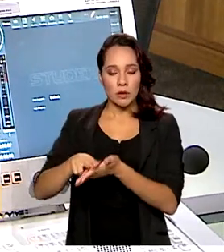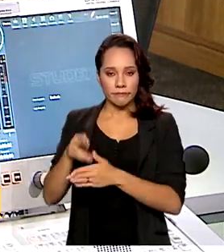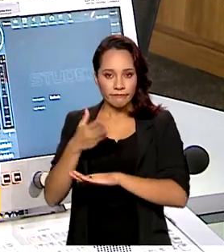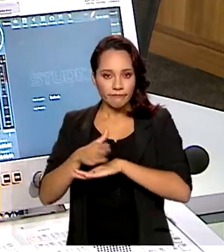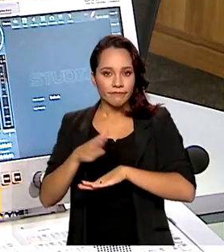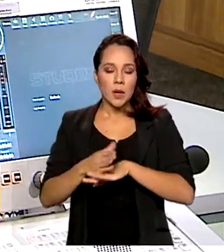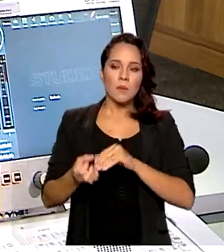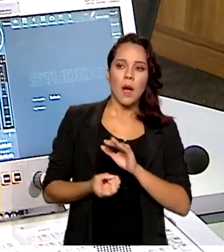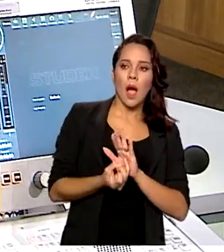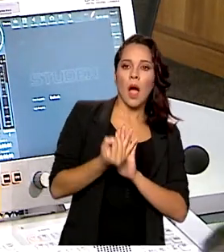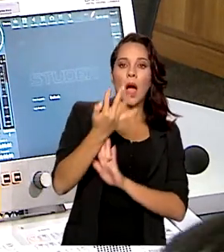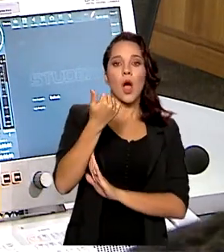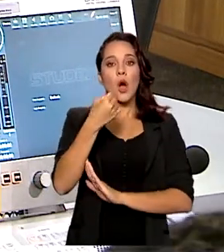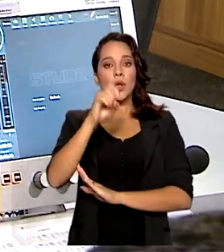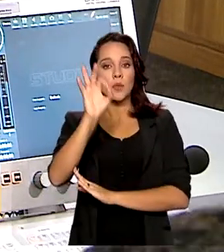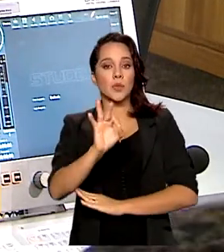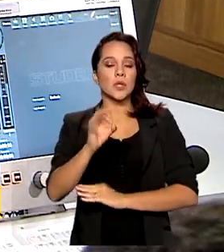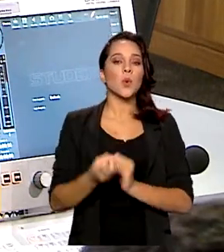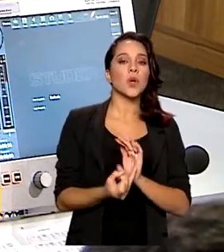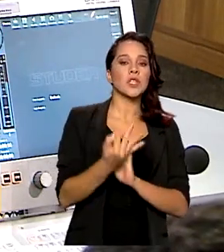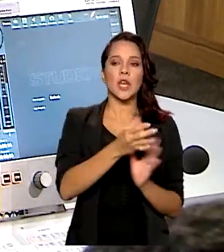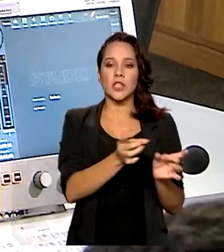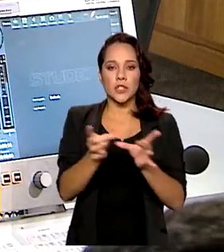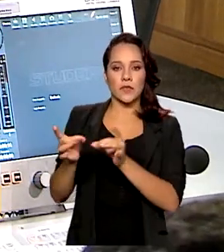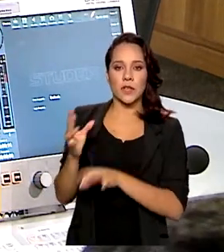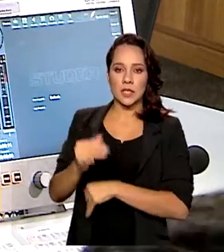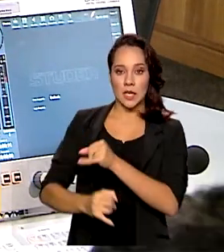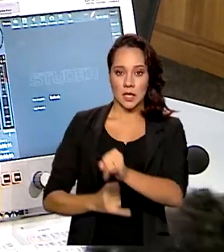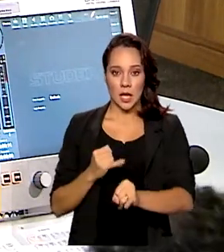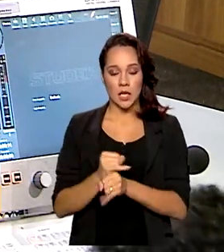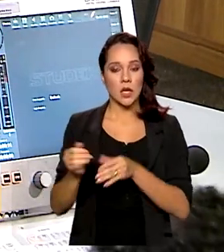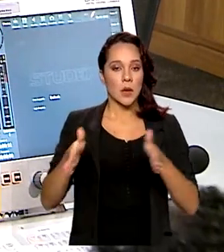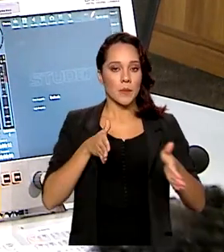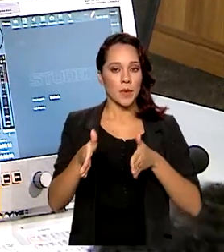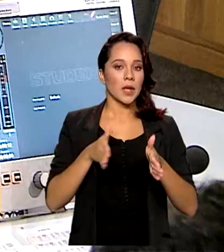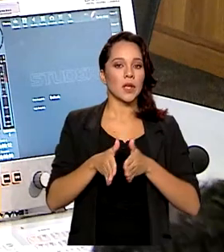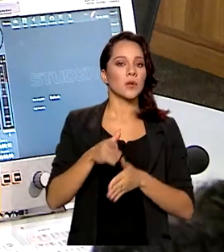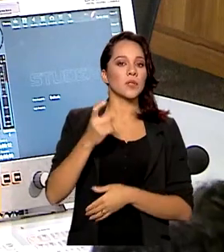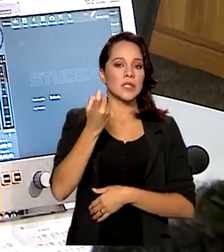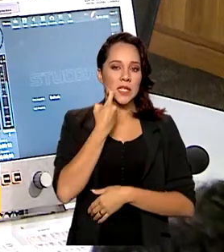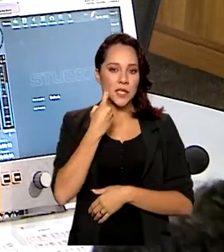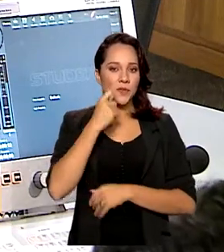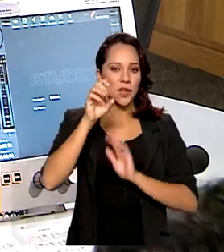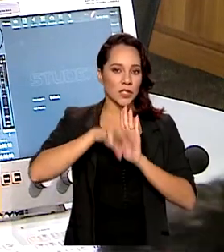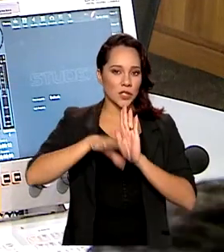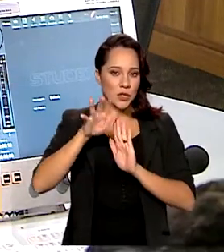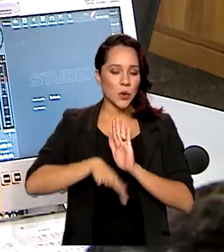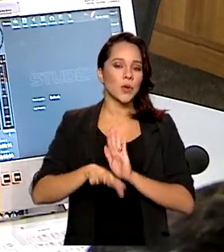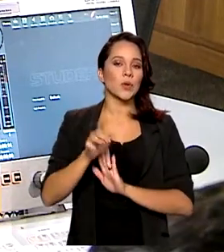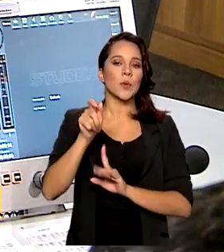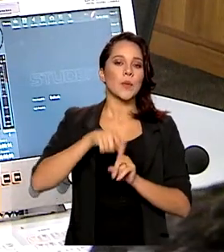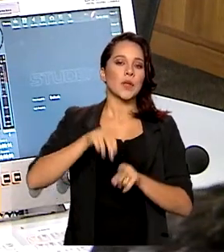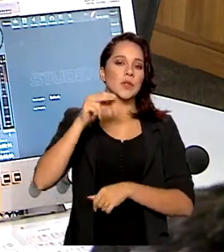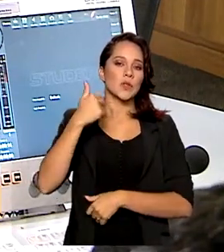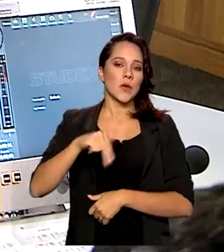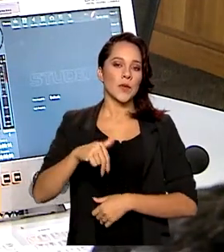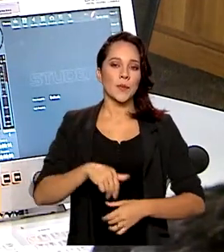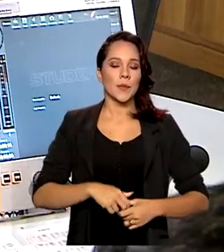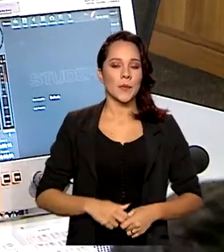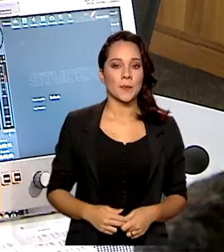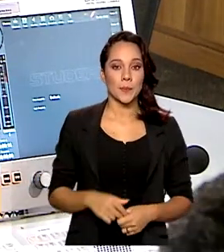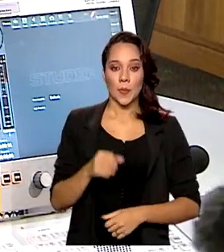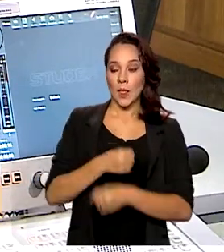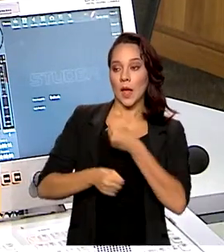para aumento de 8% no volume de vendas pela internet durante a Black Friday em novembro. Jéssica Gonçalves.